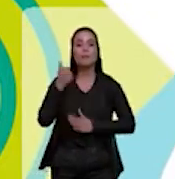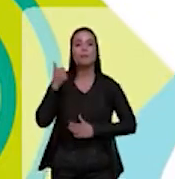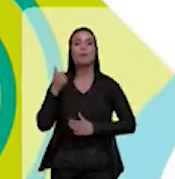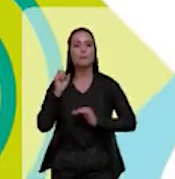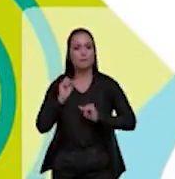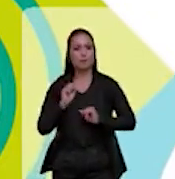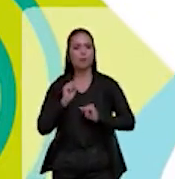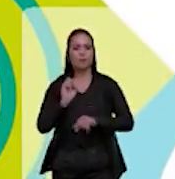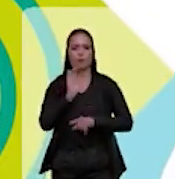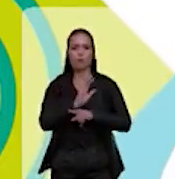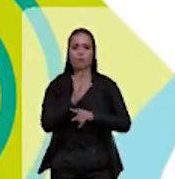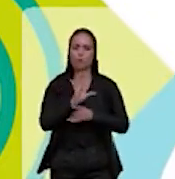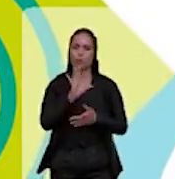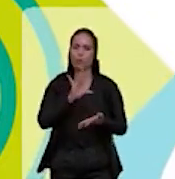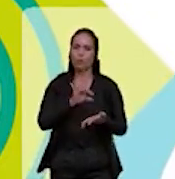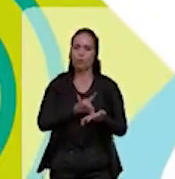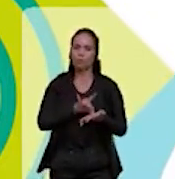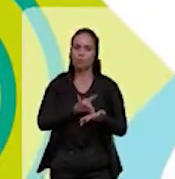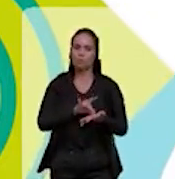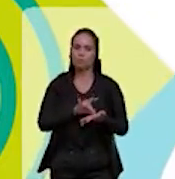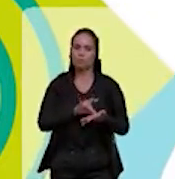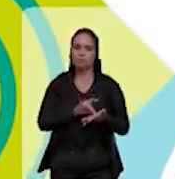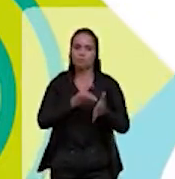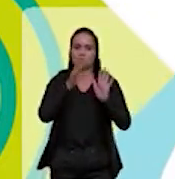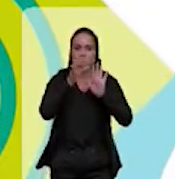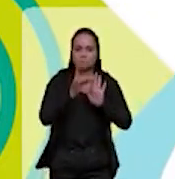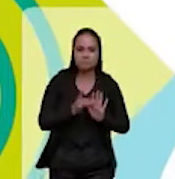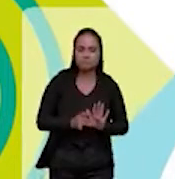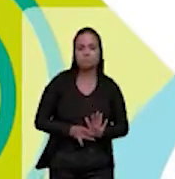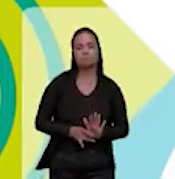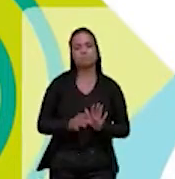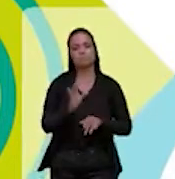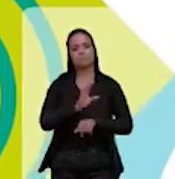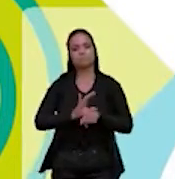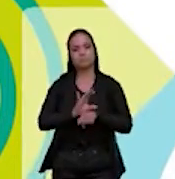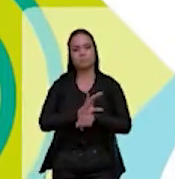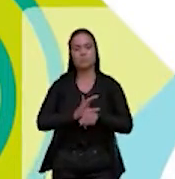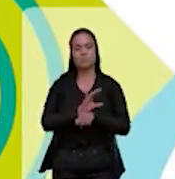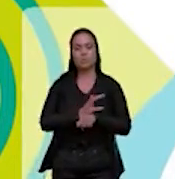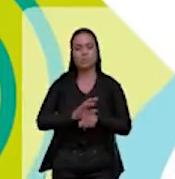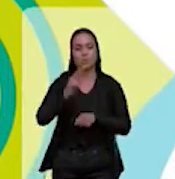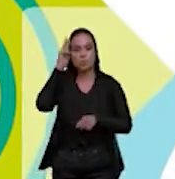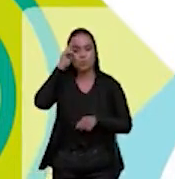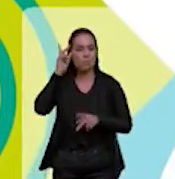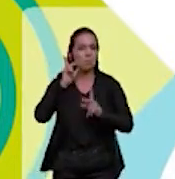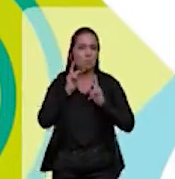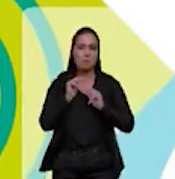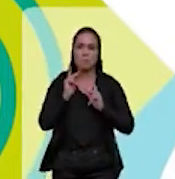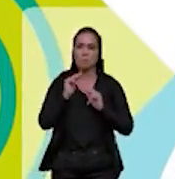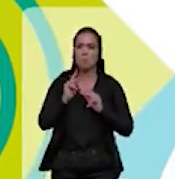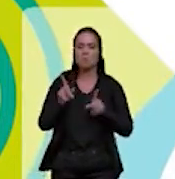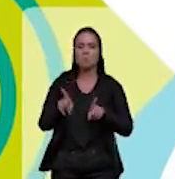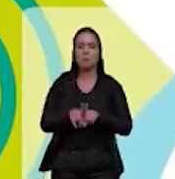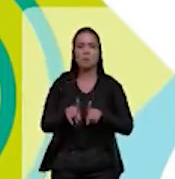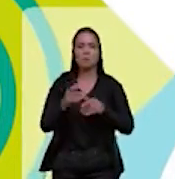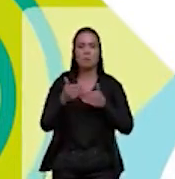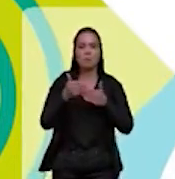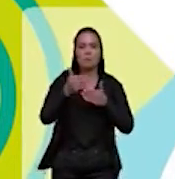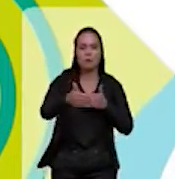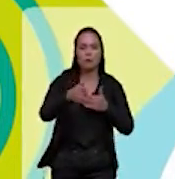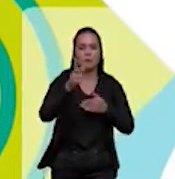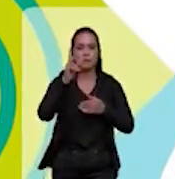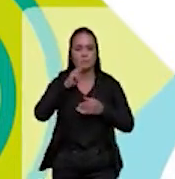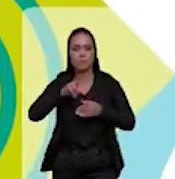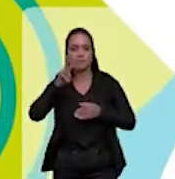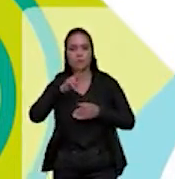lugar pode nos ajudar a dar concretude aos elementos constituintes de uma história comum bem Como amplificar a